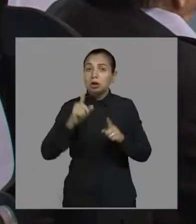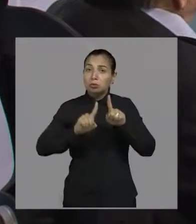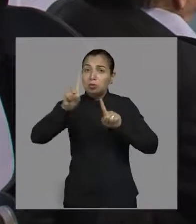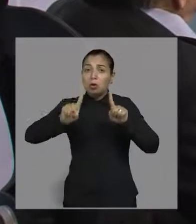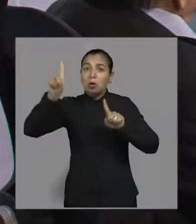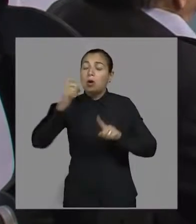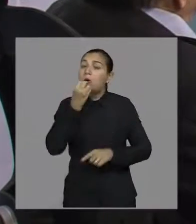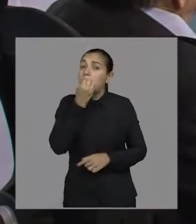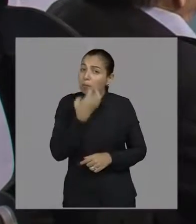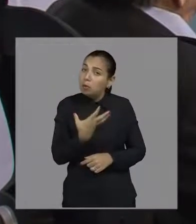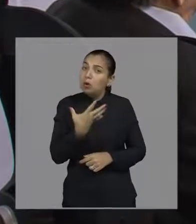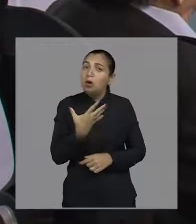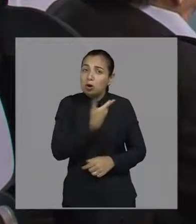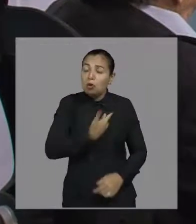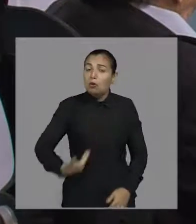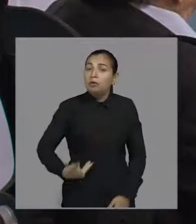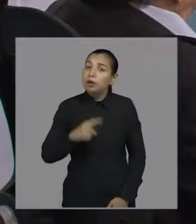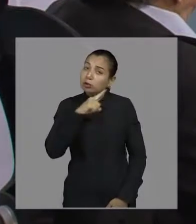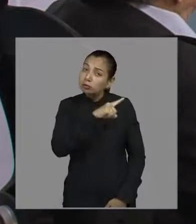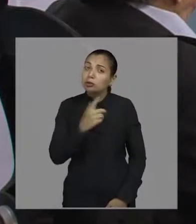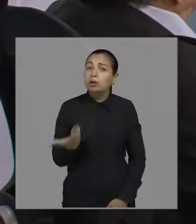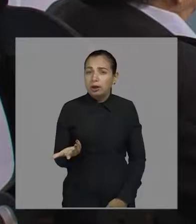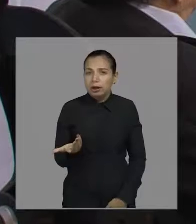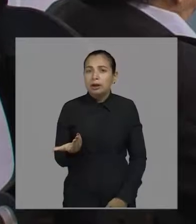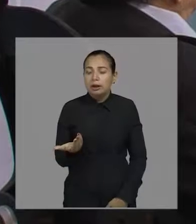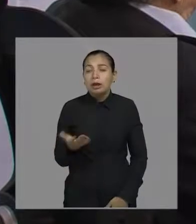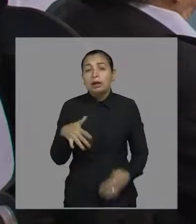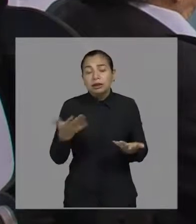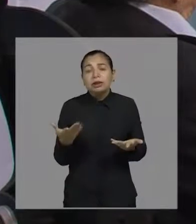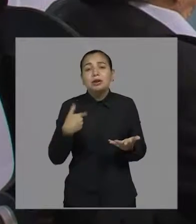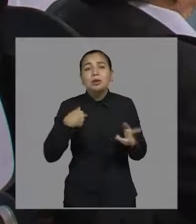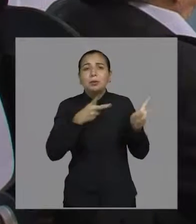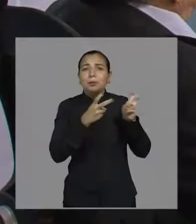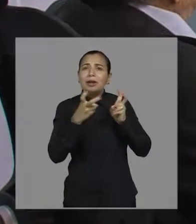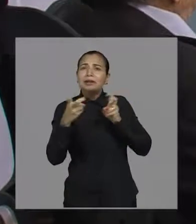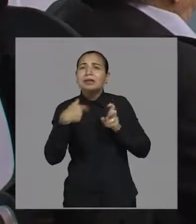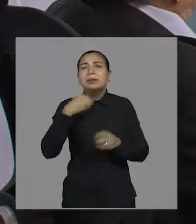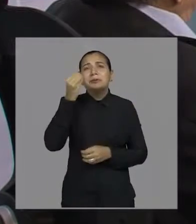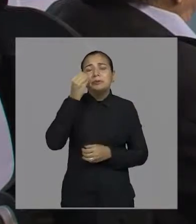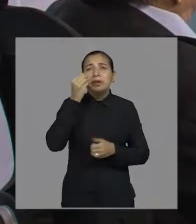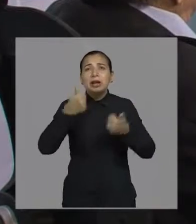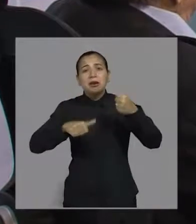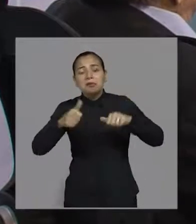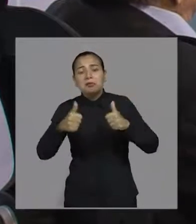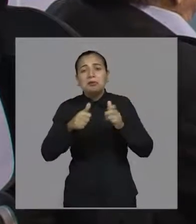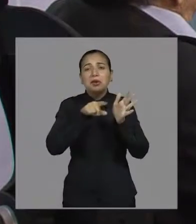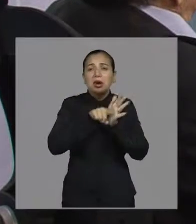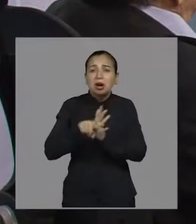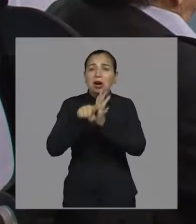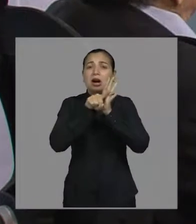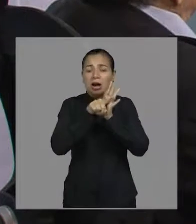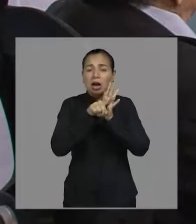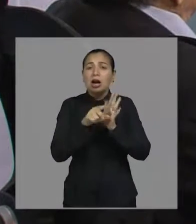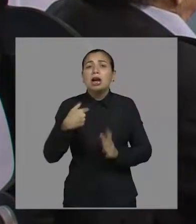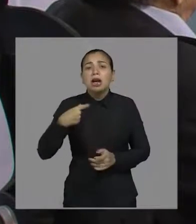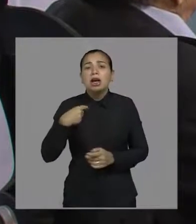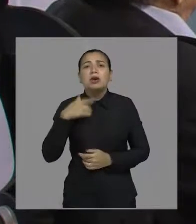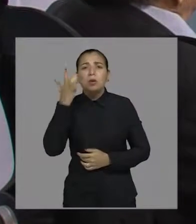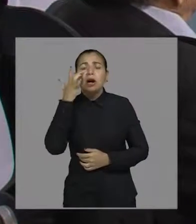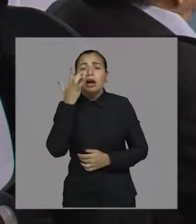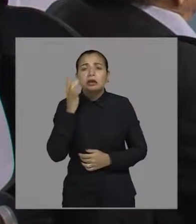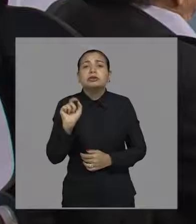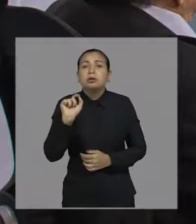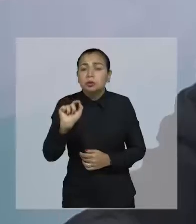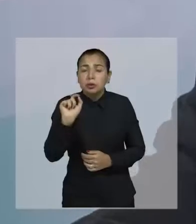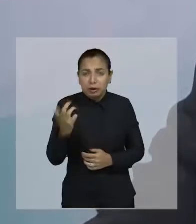Então, no final das contas, quando a gente for analisar a questão friamente, eu continuo achando que o